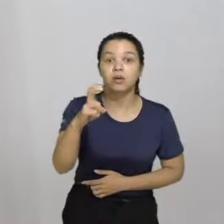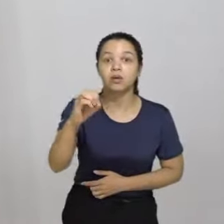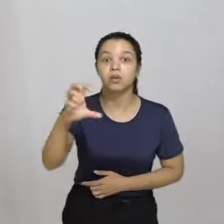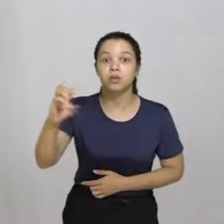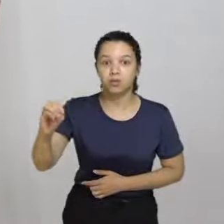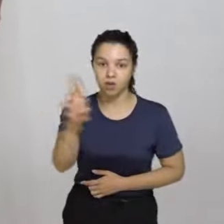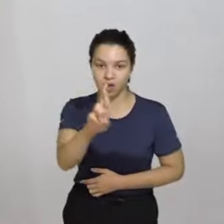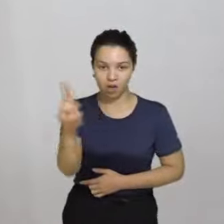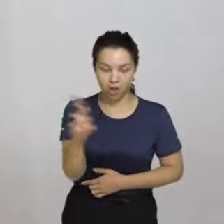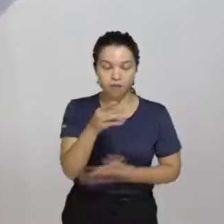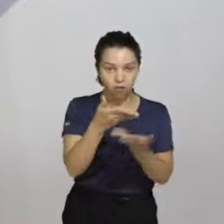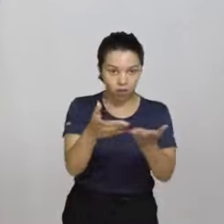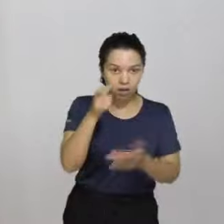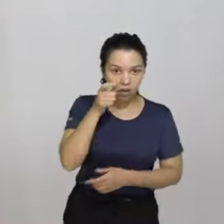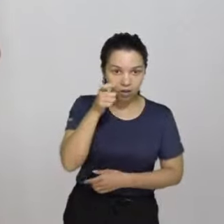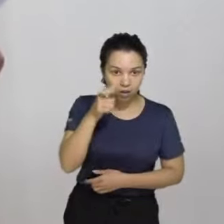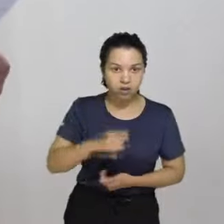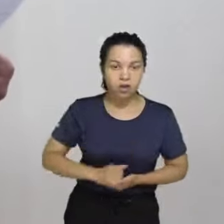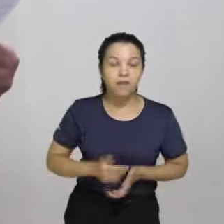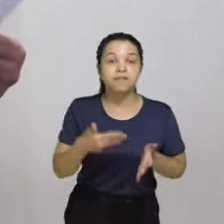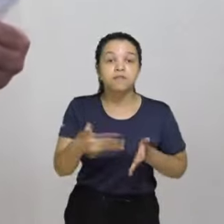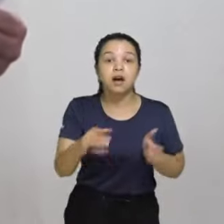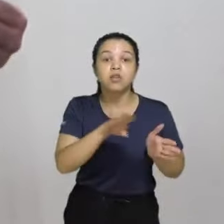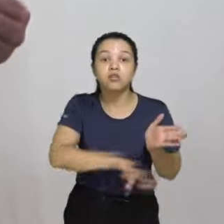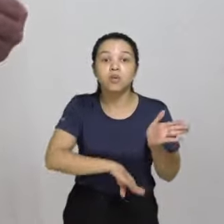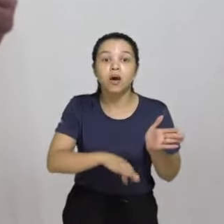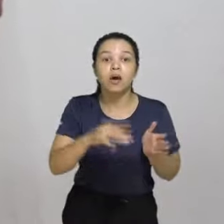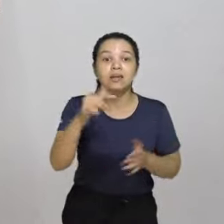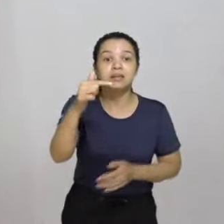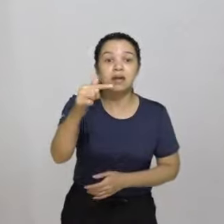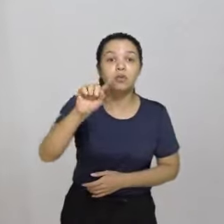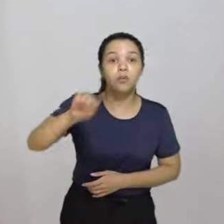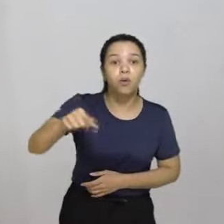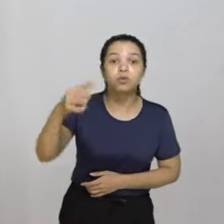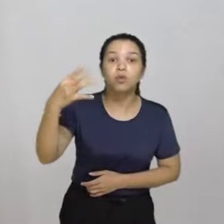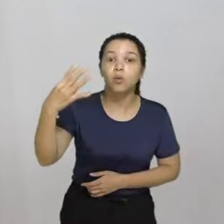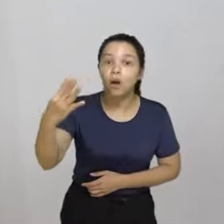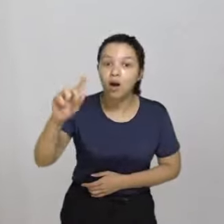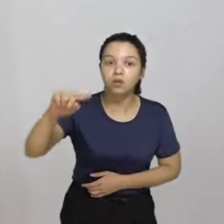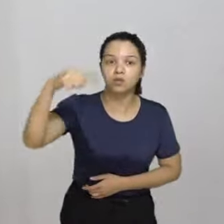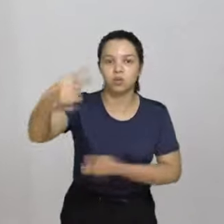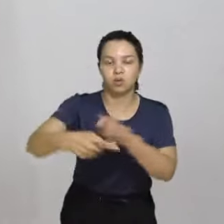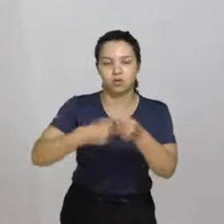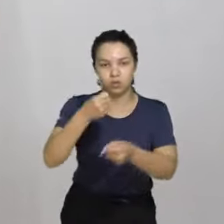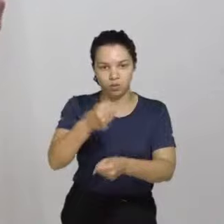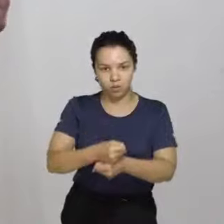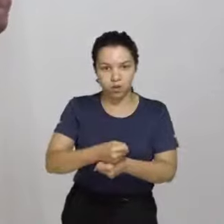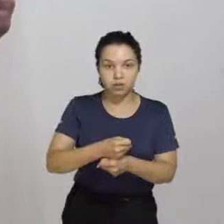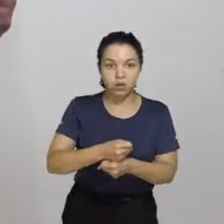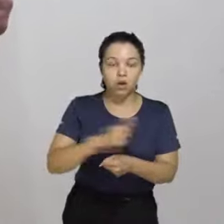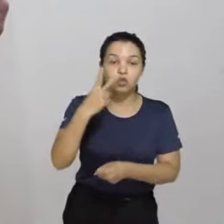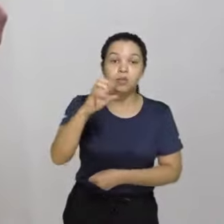assistindo, vai ser descontado apenas 7,4 ano que vem, 5% em